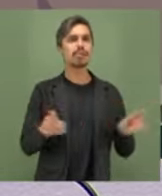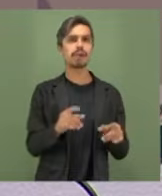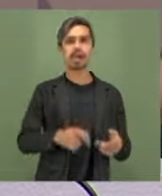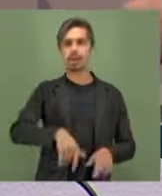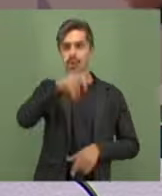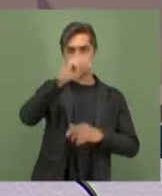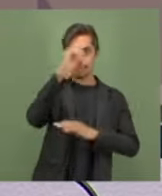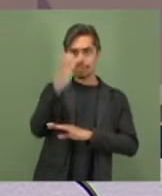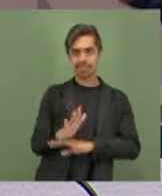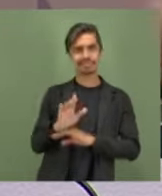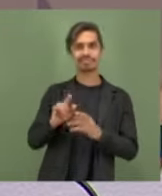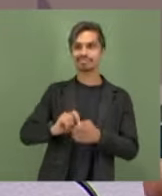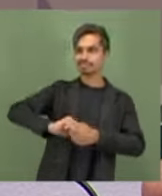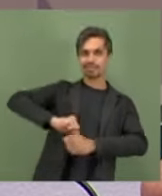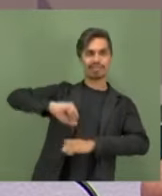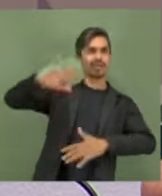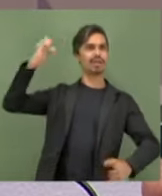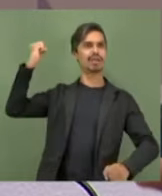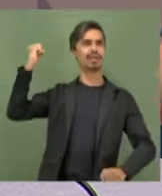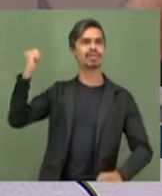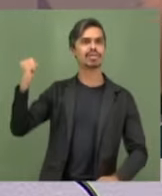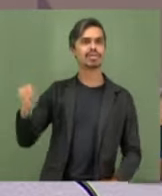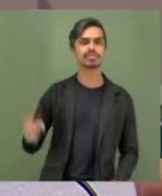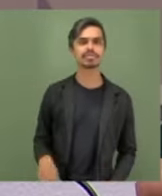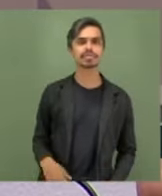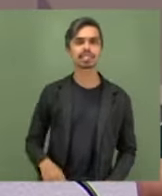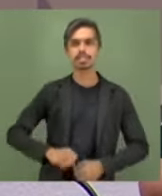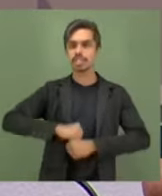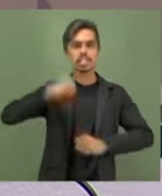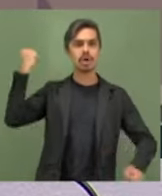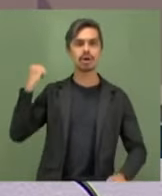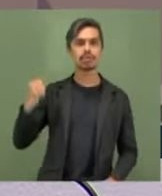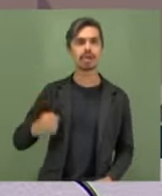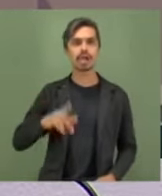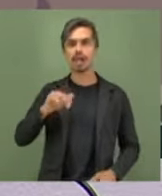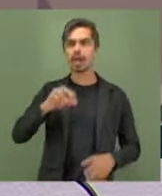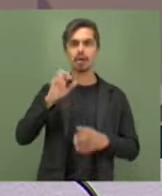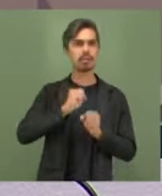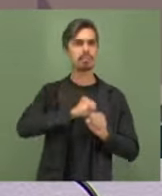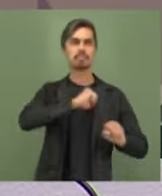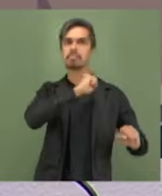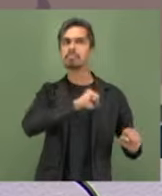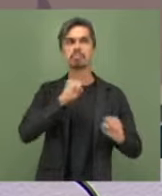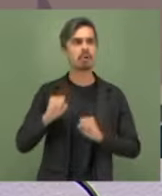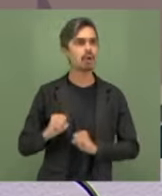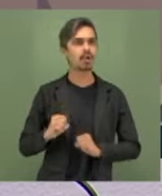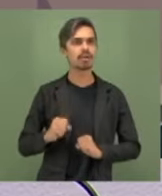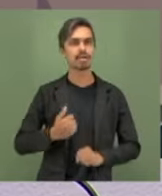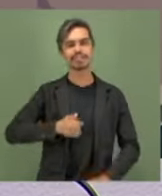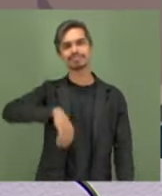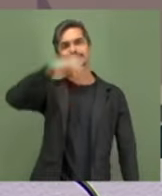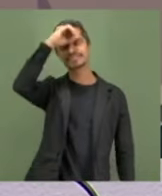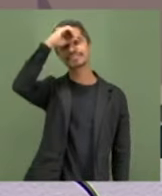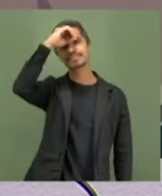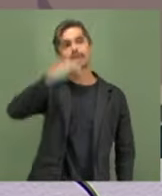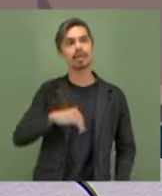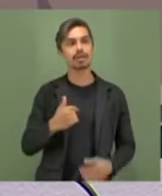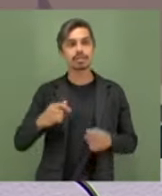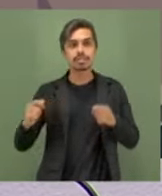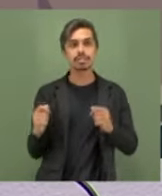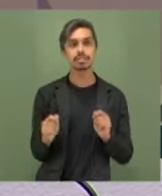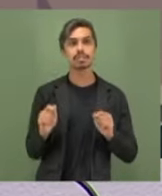é do tamanho do continente europeu, quase, se for preciso, de imensos países. É uma potência. Não consigo entender. Fizeram isto a mim,